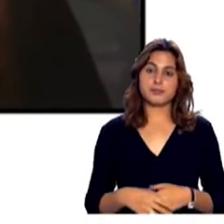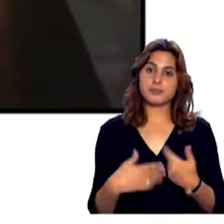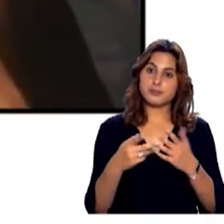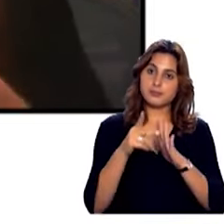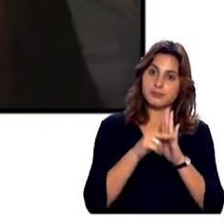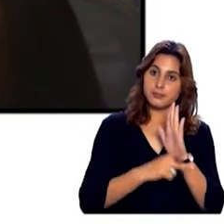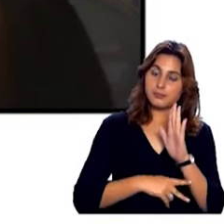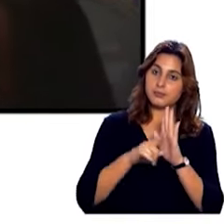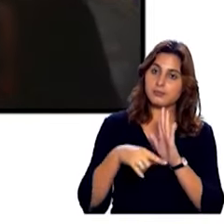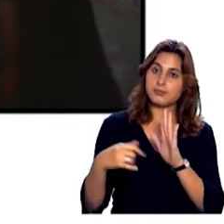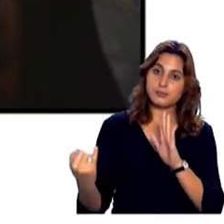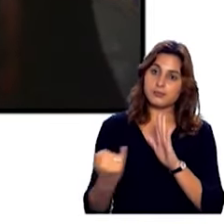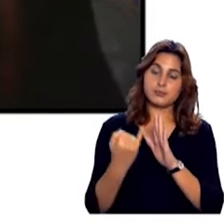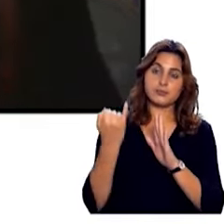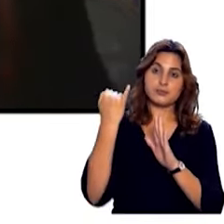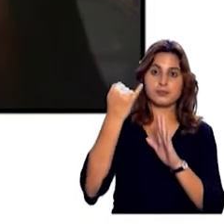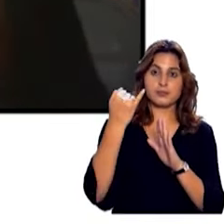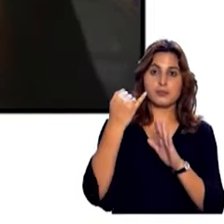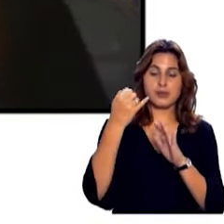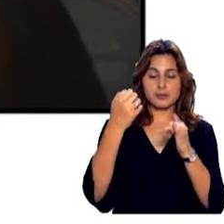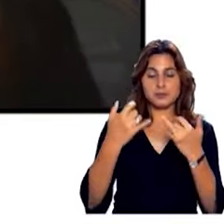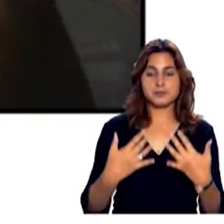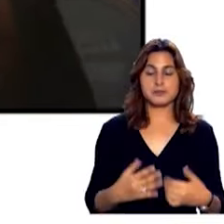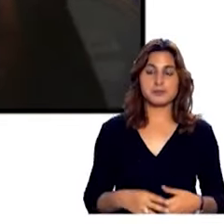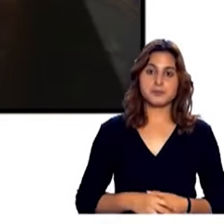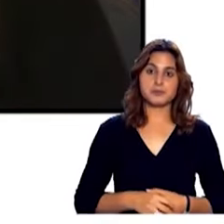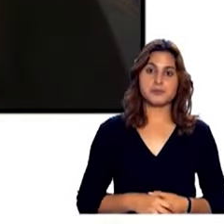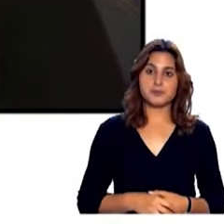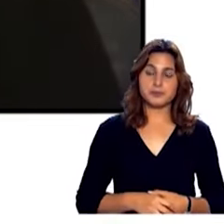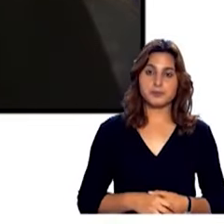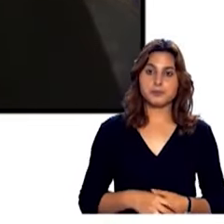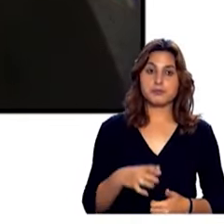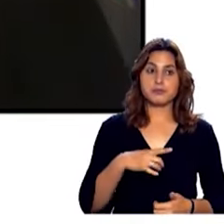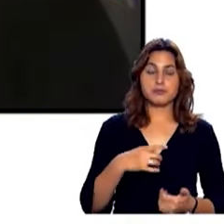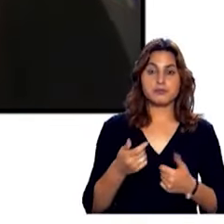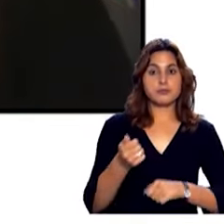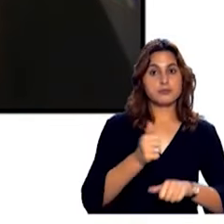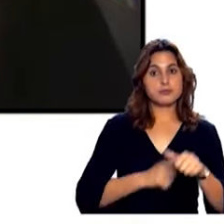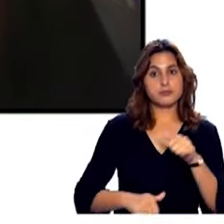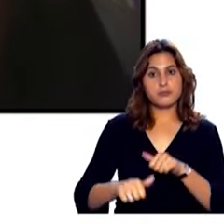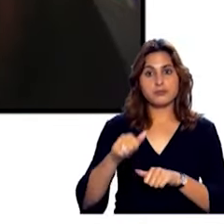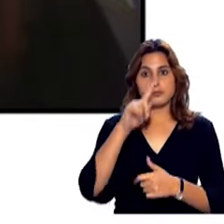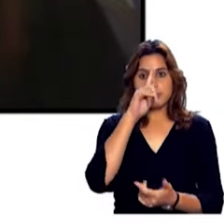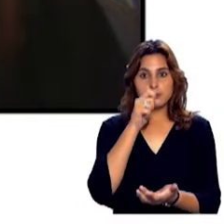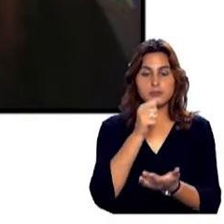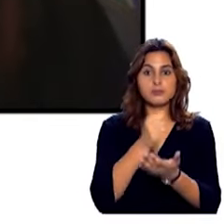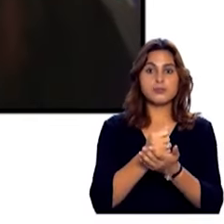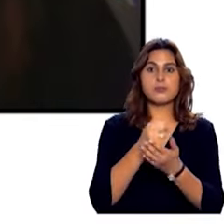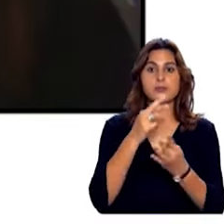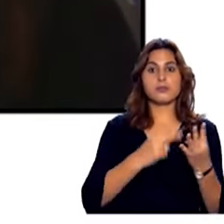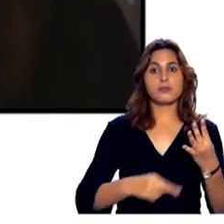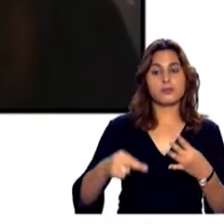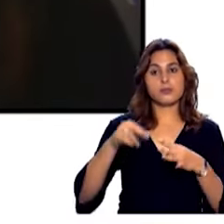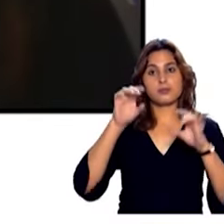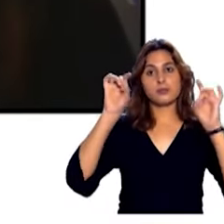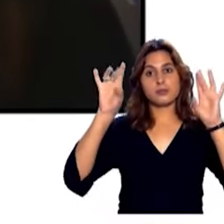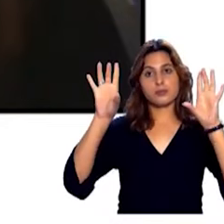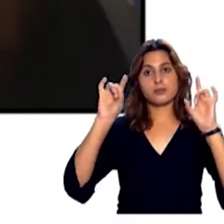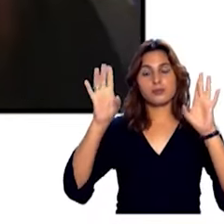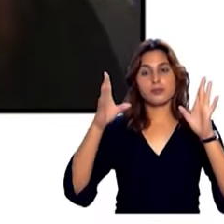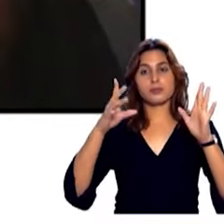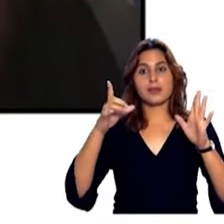eh sublinhar eh transforma a decisão do recurso especial julgado no regime da relevância em precedente